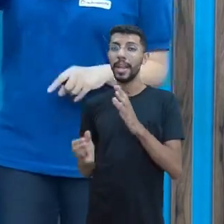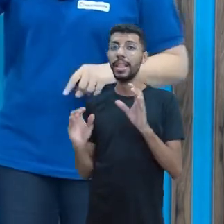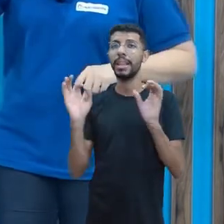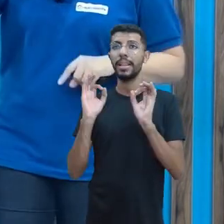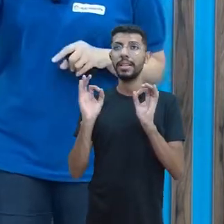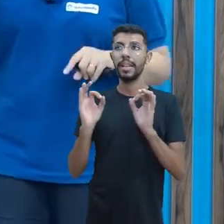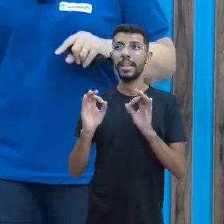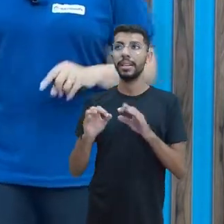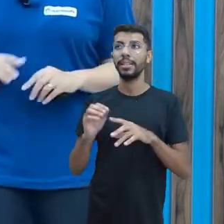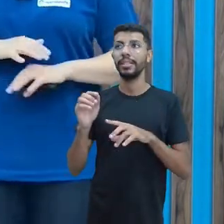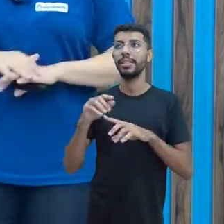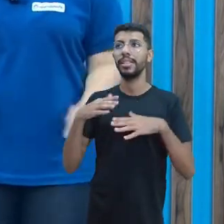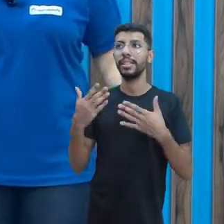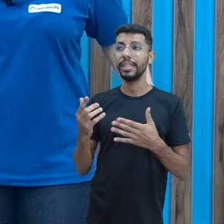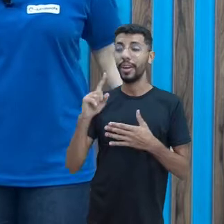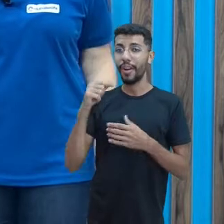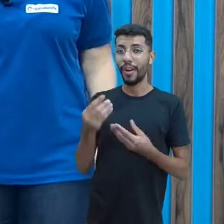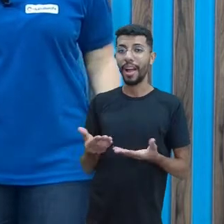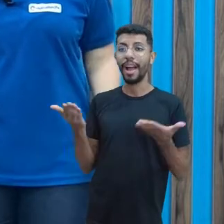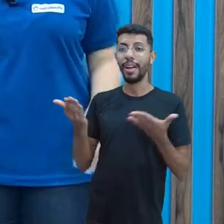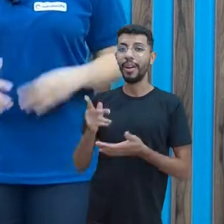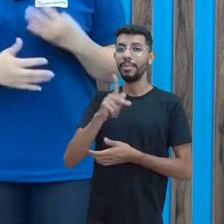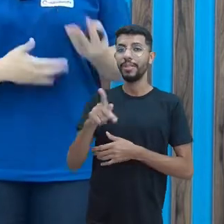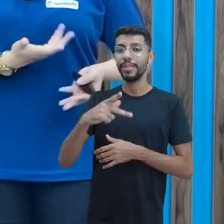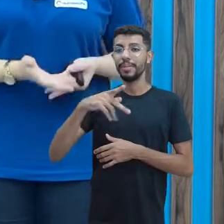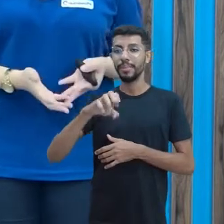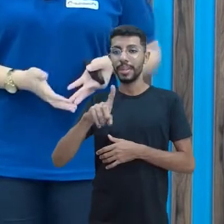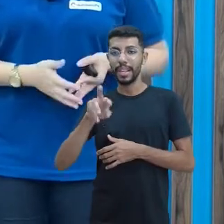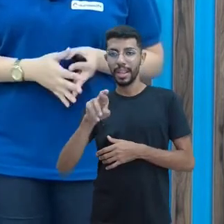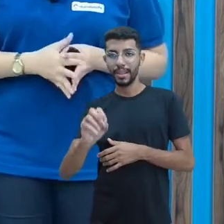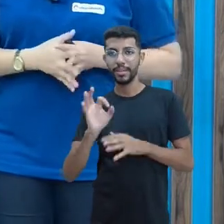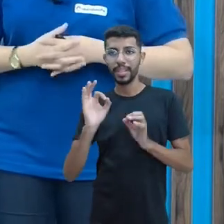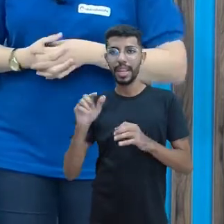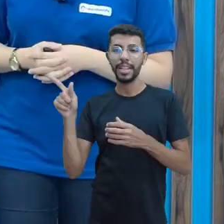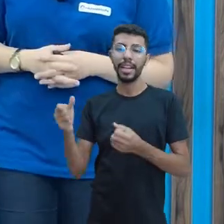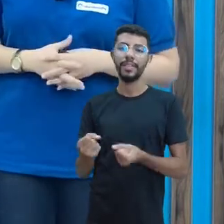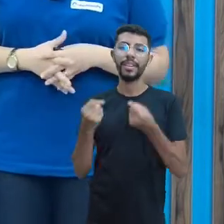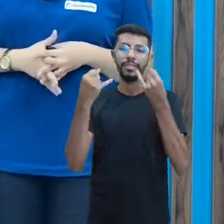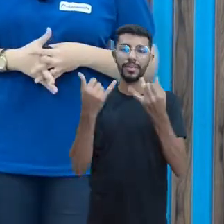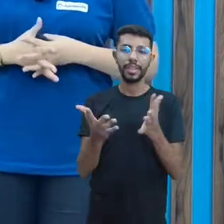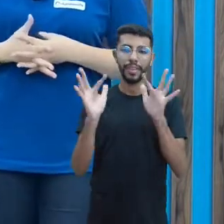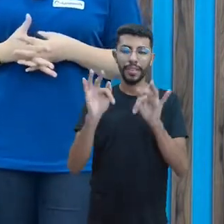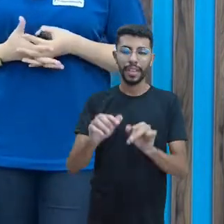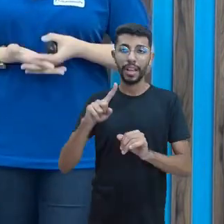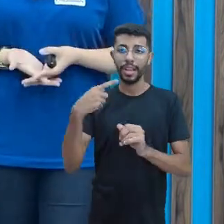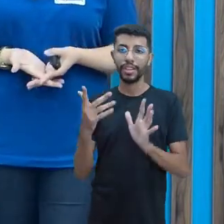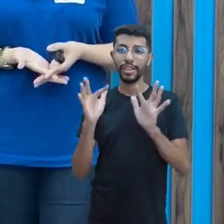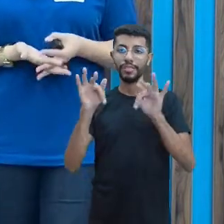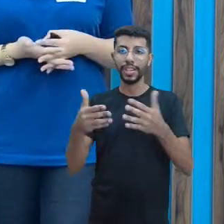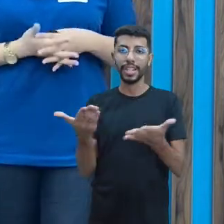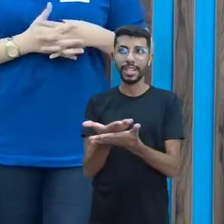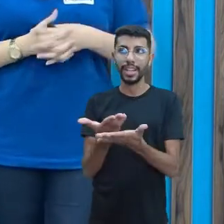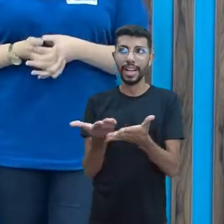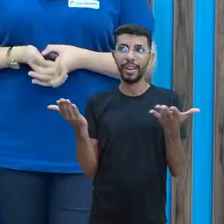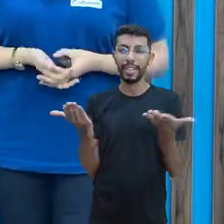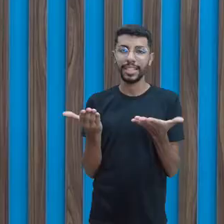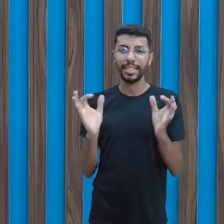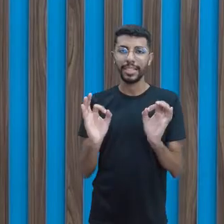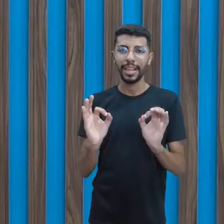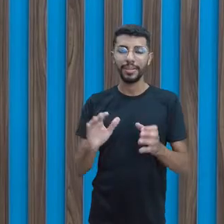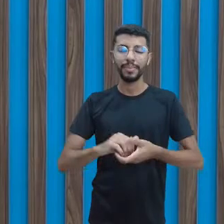olha, 1 minuto, professora, para a gente encerrar a nossa aula. Ele vai fazer as considerações finais dele e a gente vai finalizando por aqui, tá bom? Vai lá,